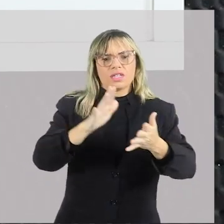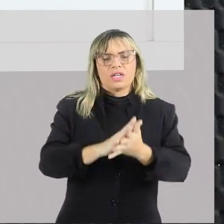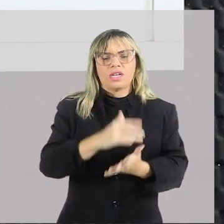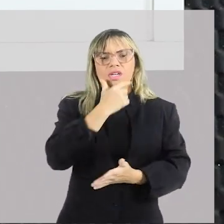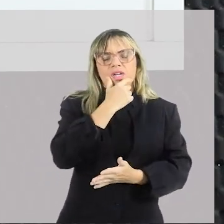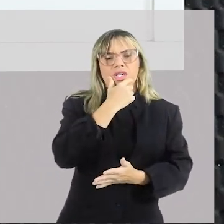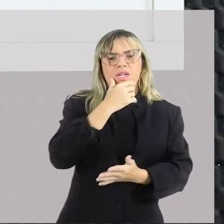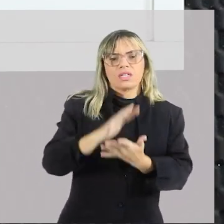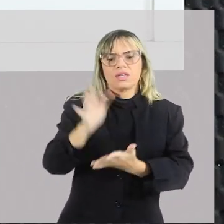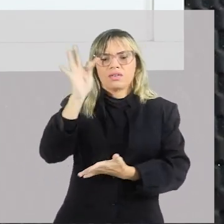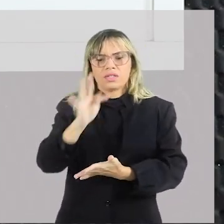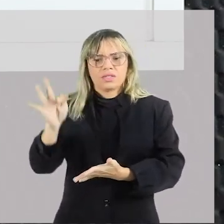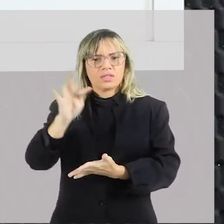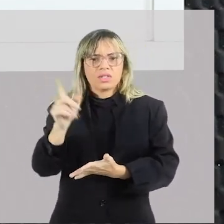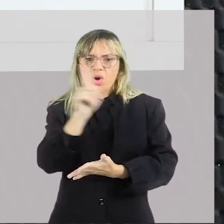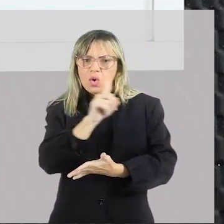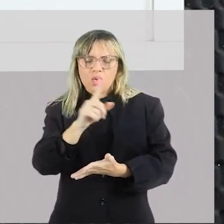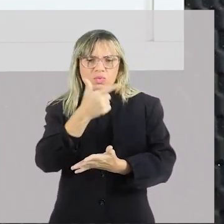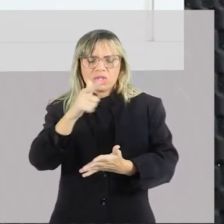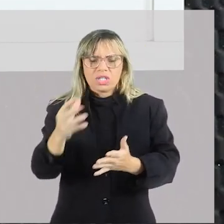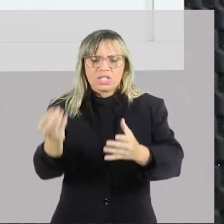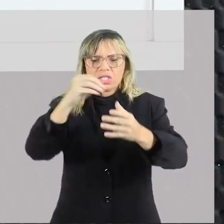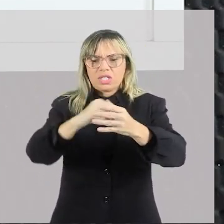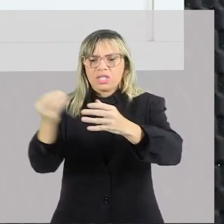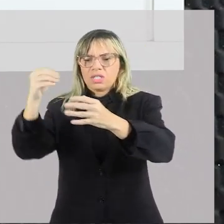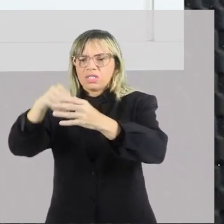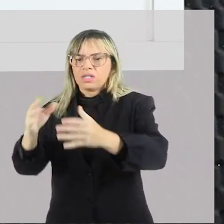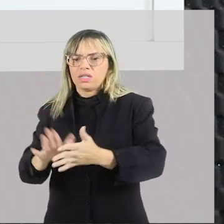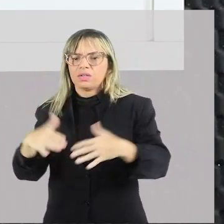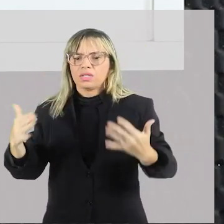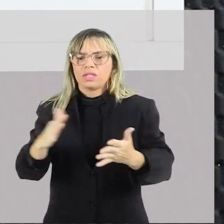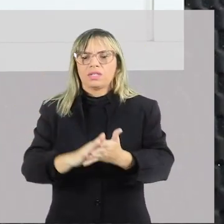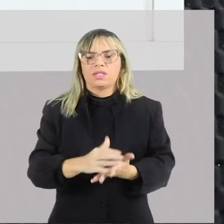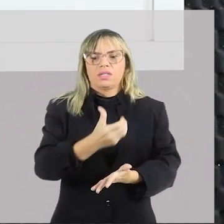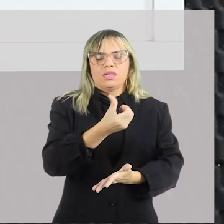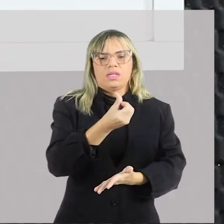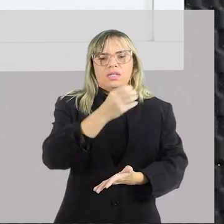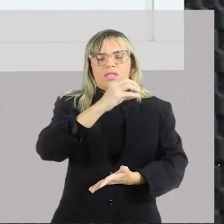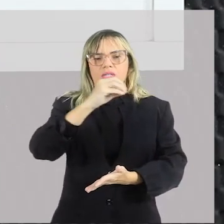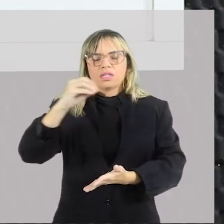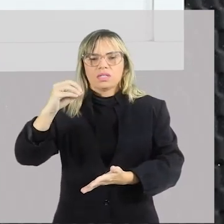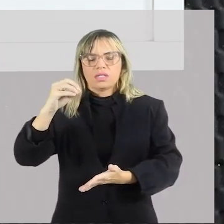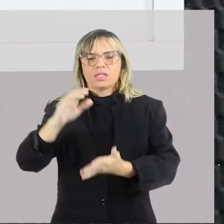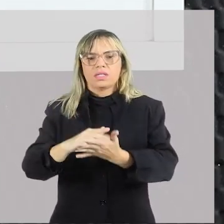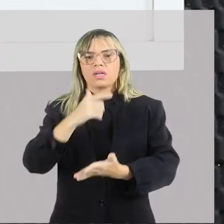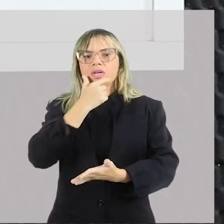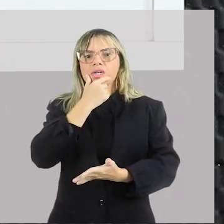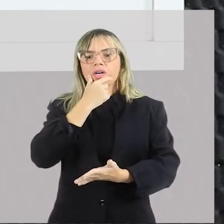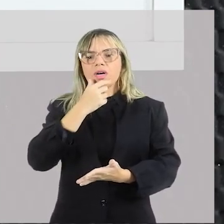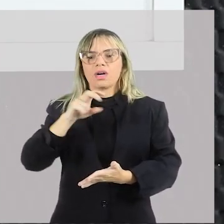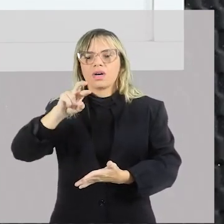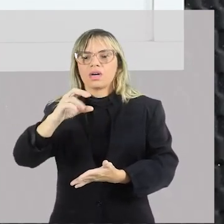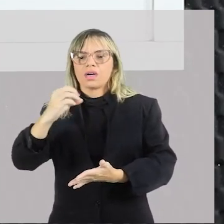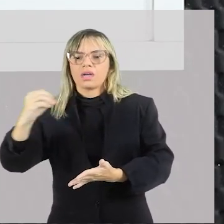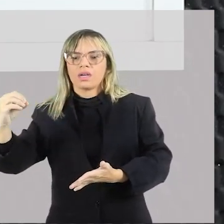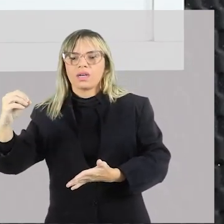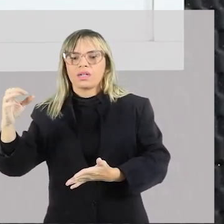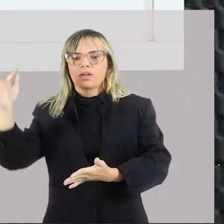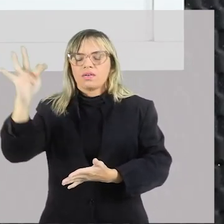conjuntos tá aí ele fala a turma que 600 falam inglês e 500 falam francês